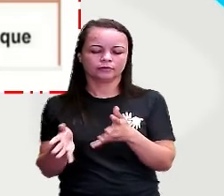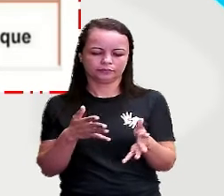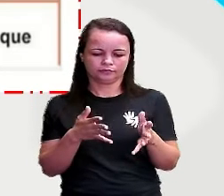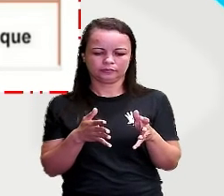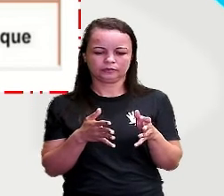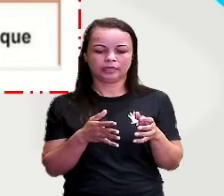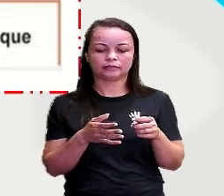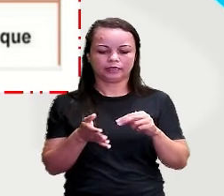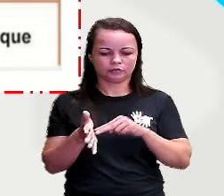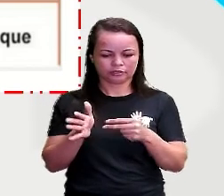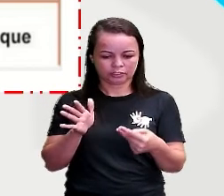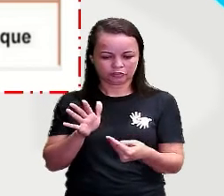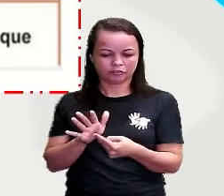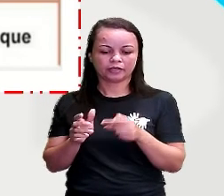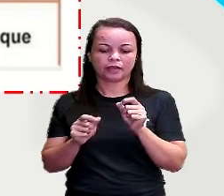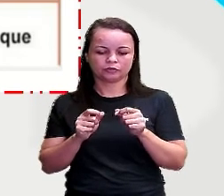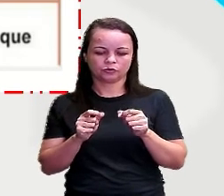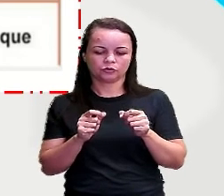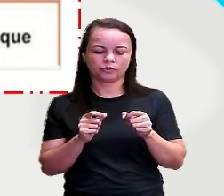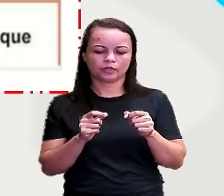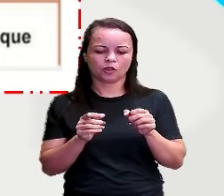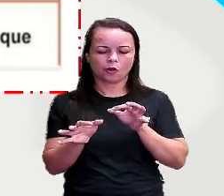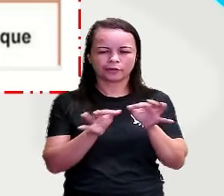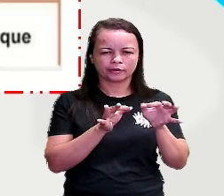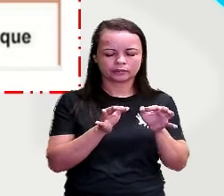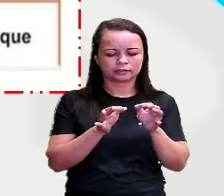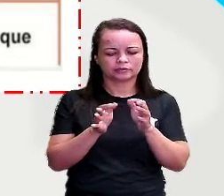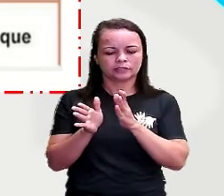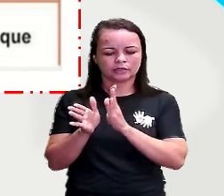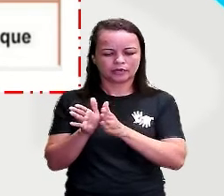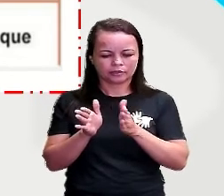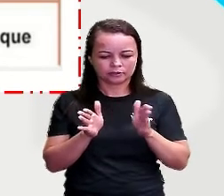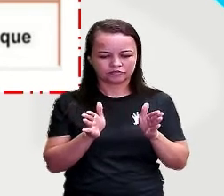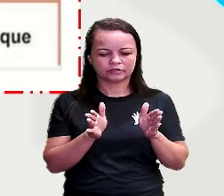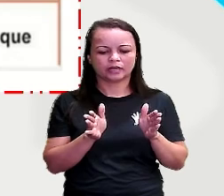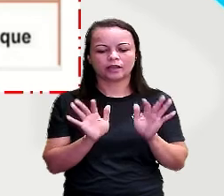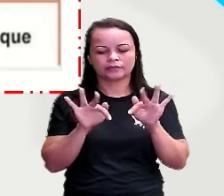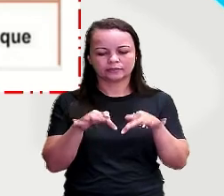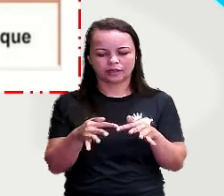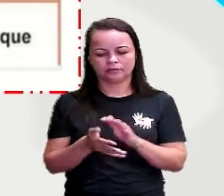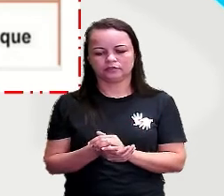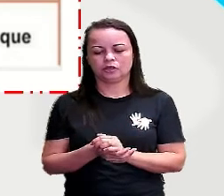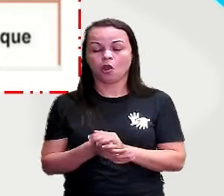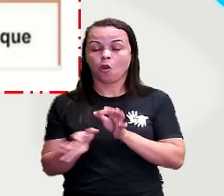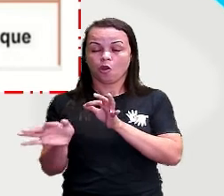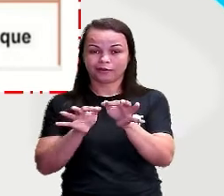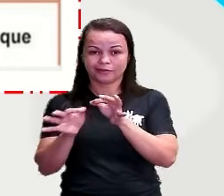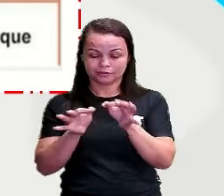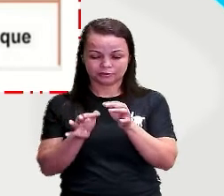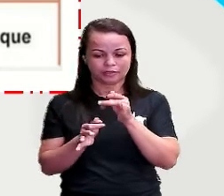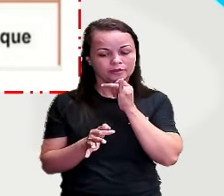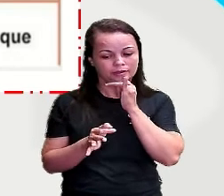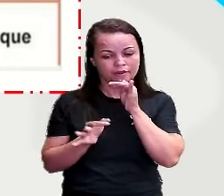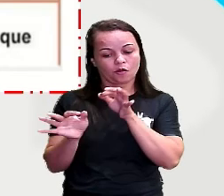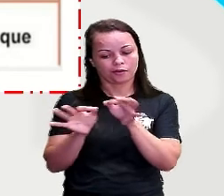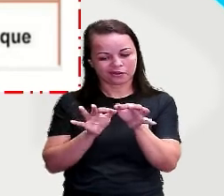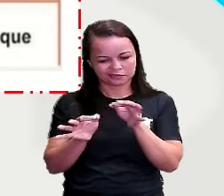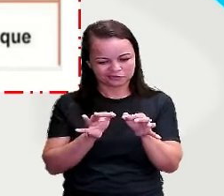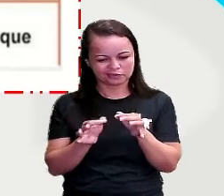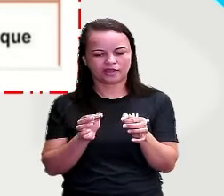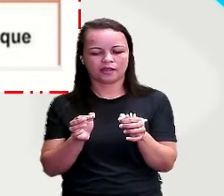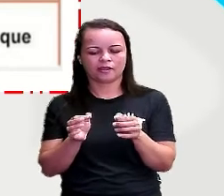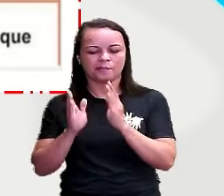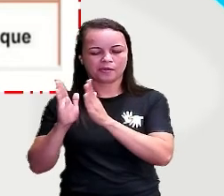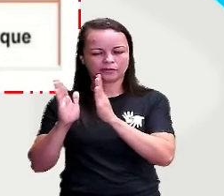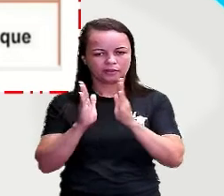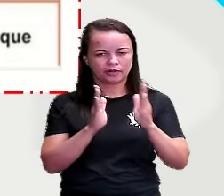prateleira para que coubesse mais livros. Então, por que organizou a prateleira, né? Com que finalidade? Para que coubesse mais livros.